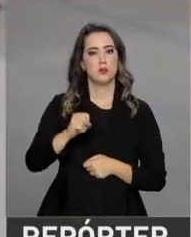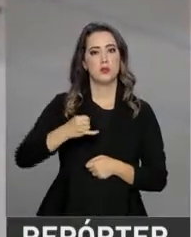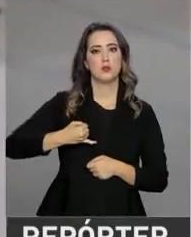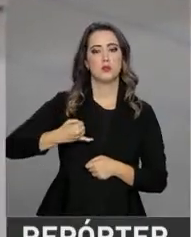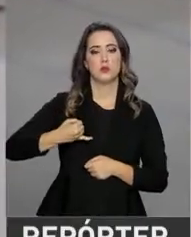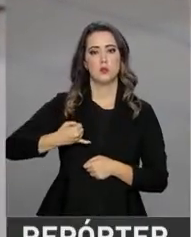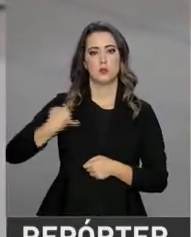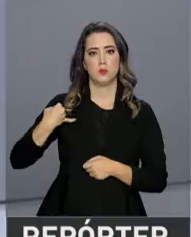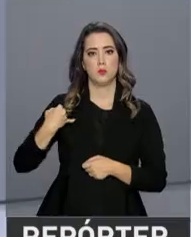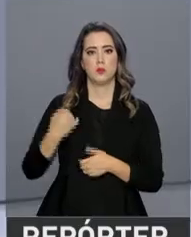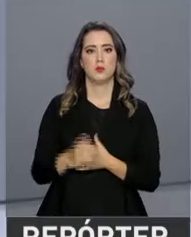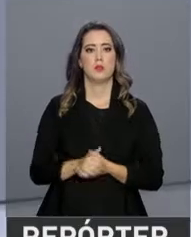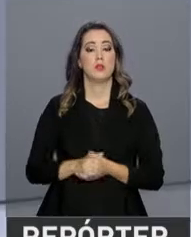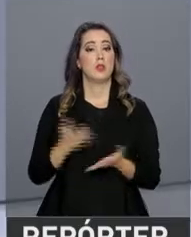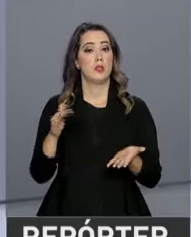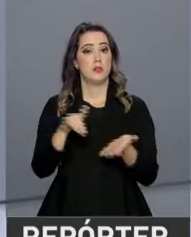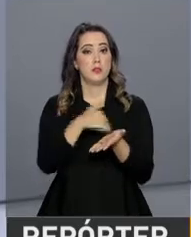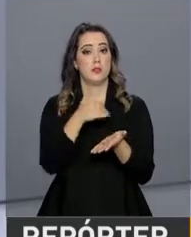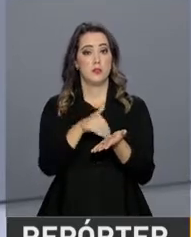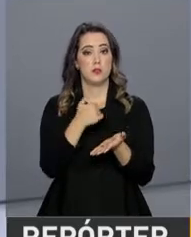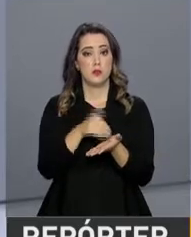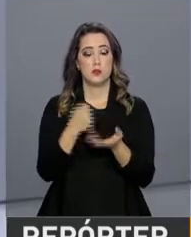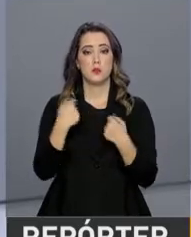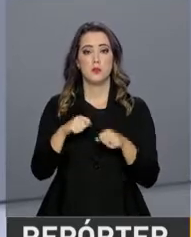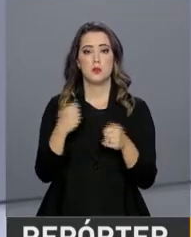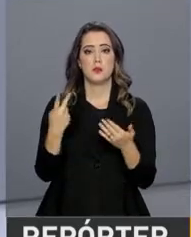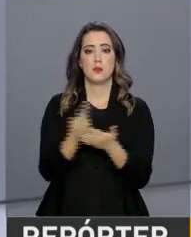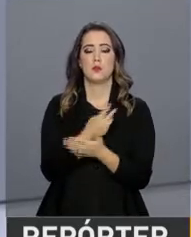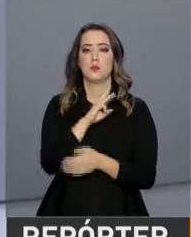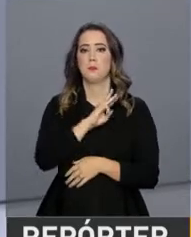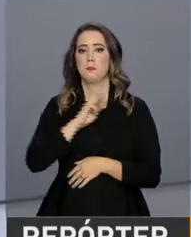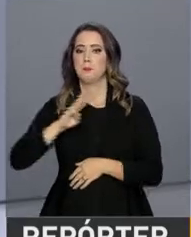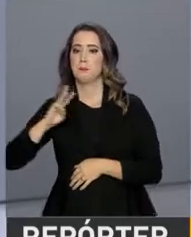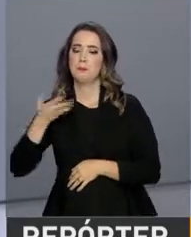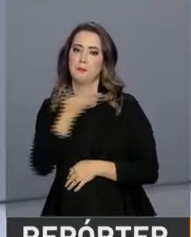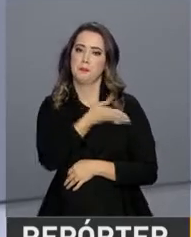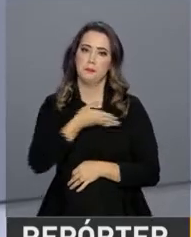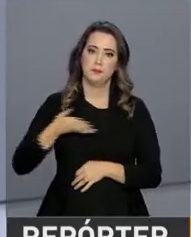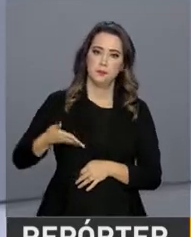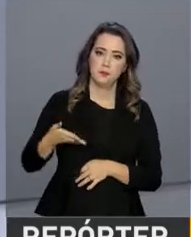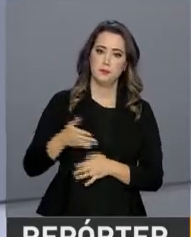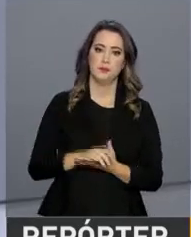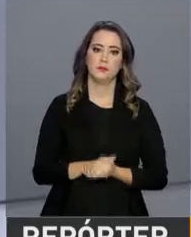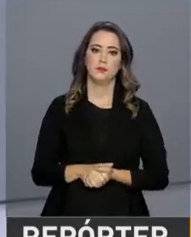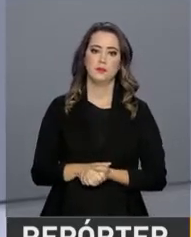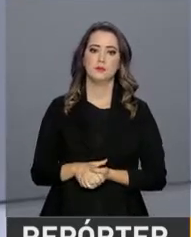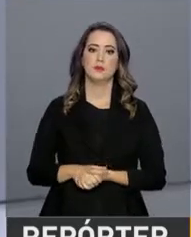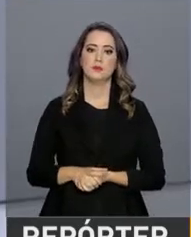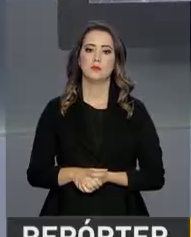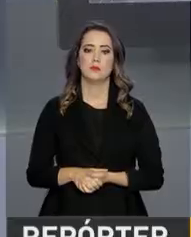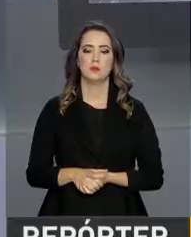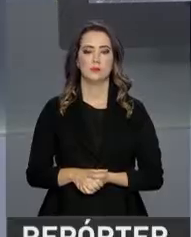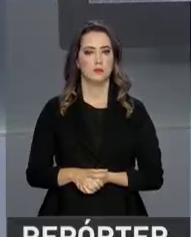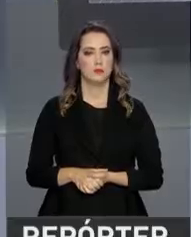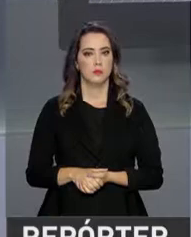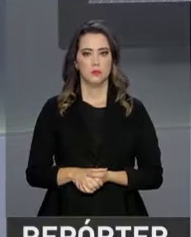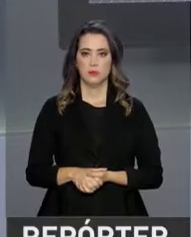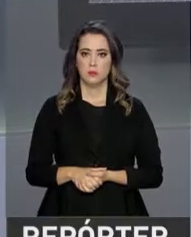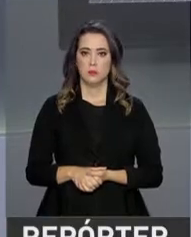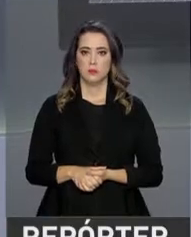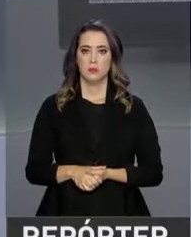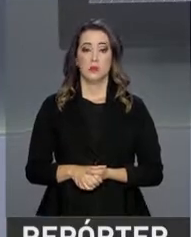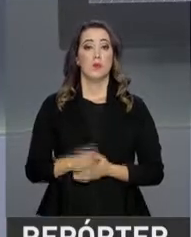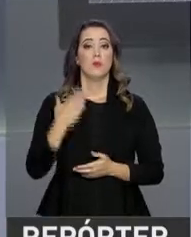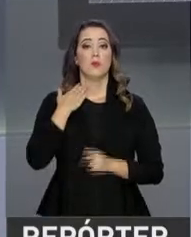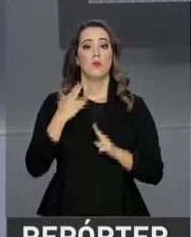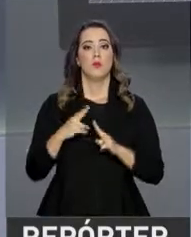18 anos as inscrições podem ser feitas no site do enseja que aparece na sua tela a caixa